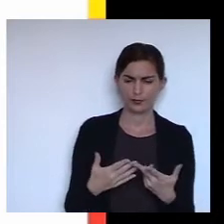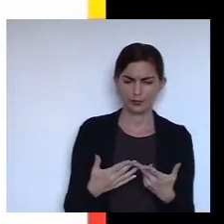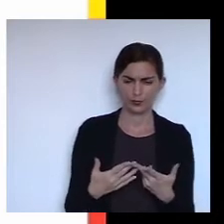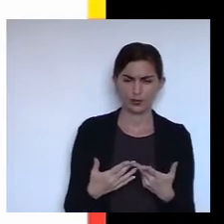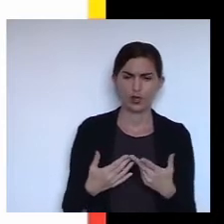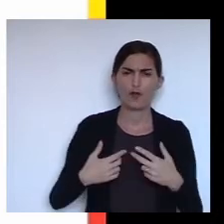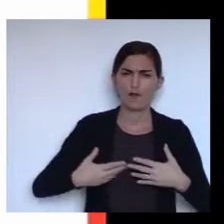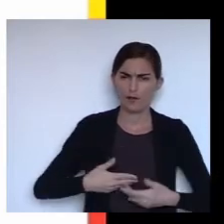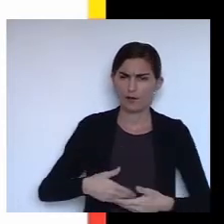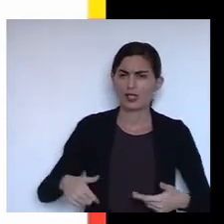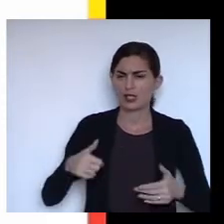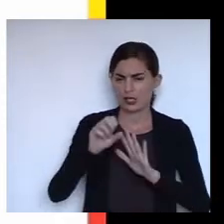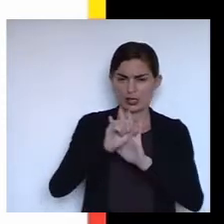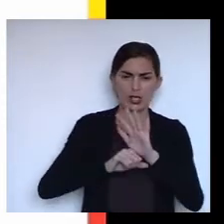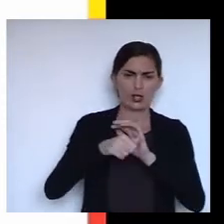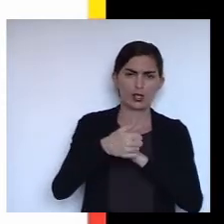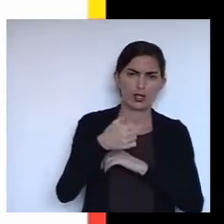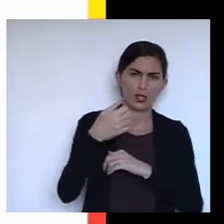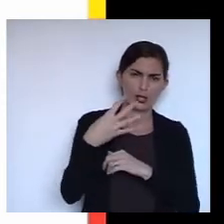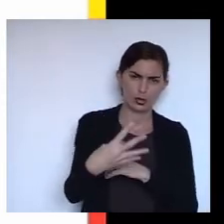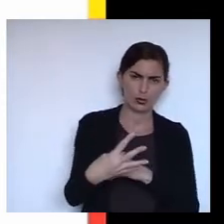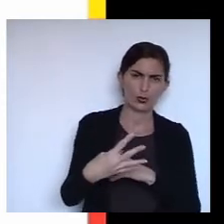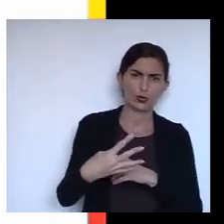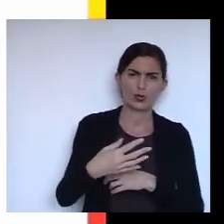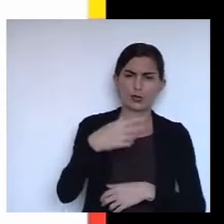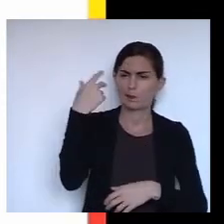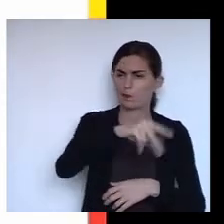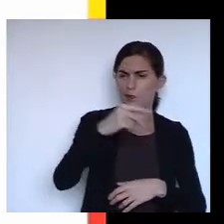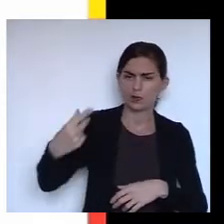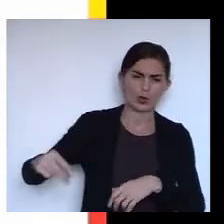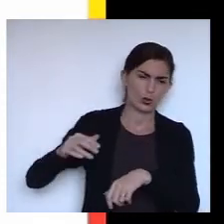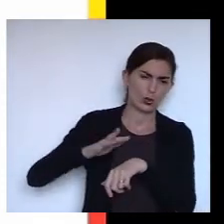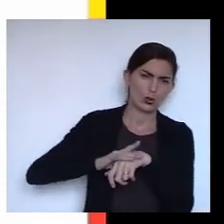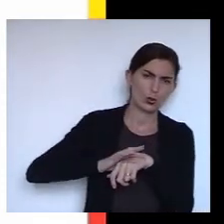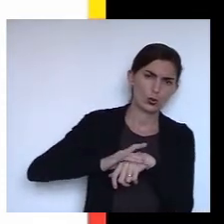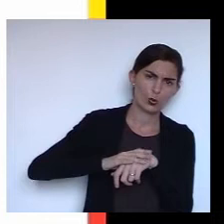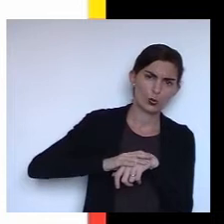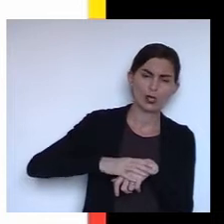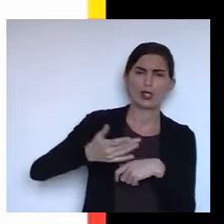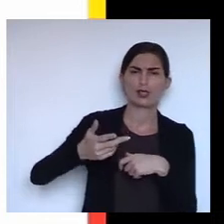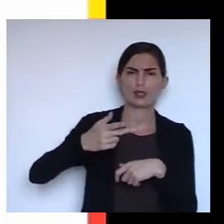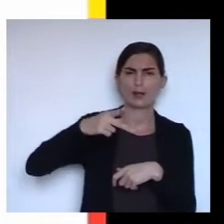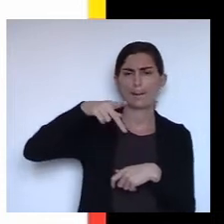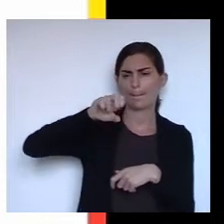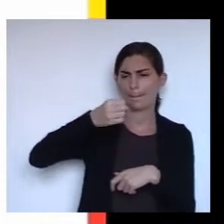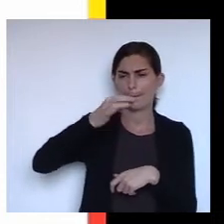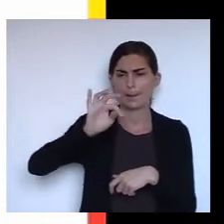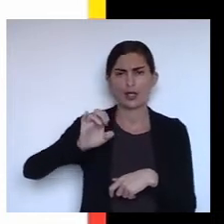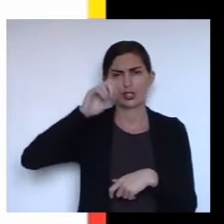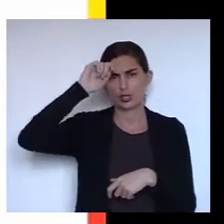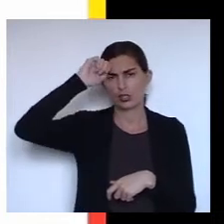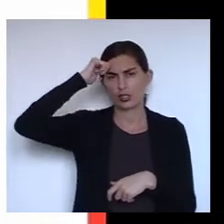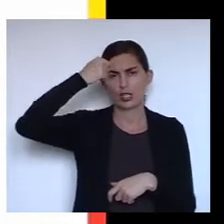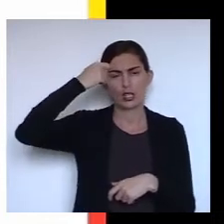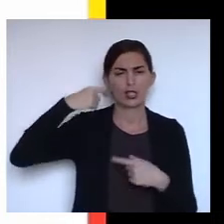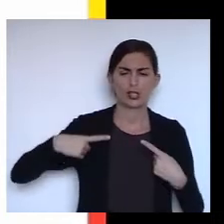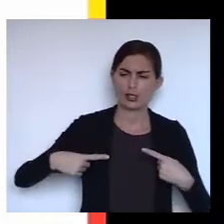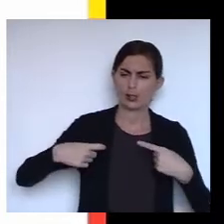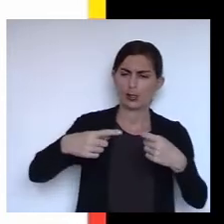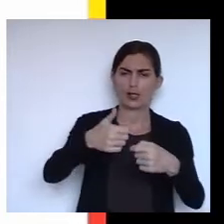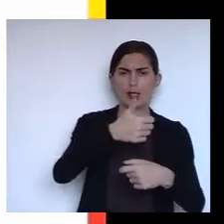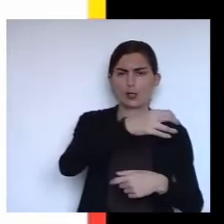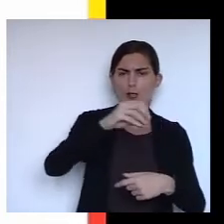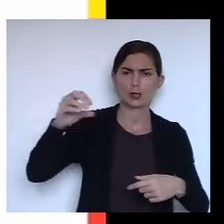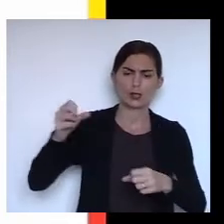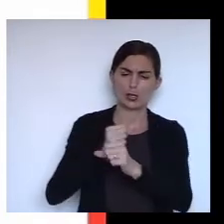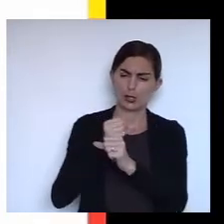do século XIV, a Grande Peste, também chamada de período da Peste Negra, a Guerra dos 100 Anos, que